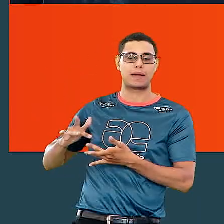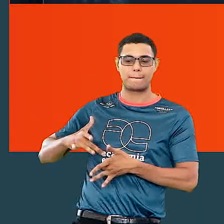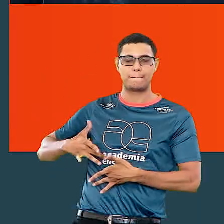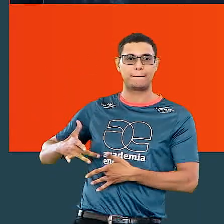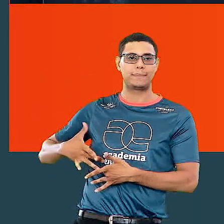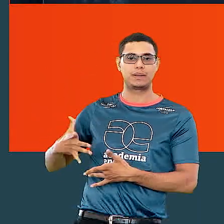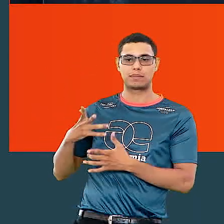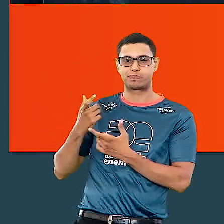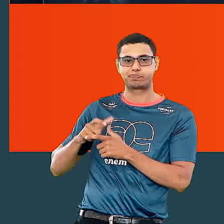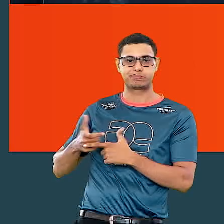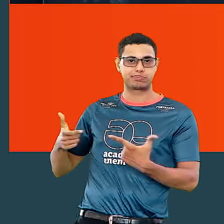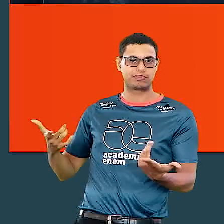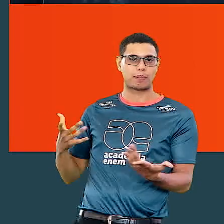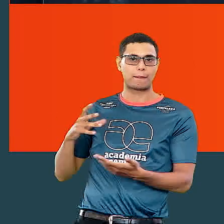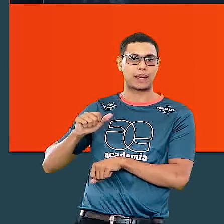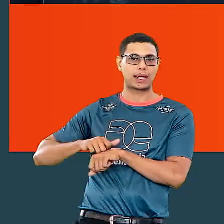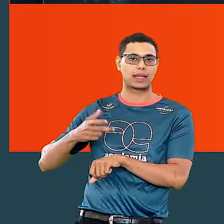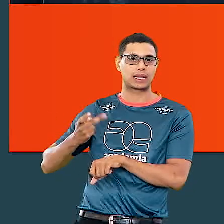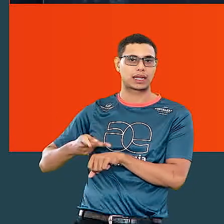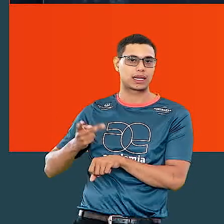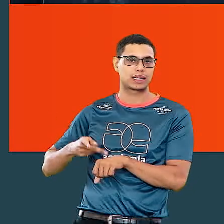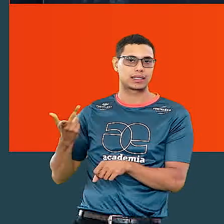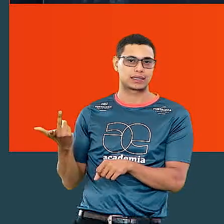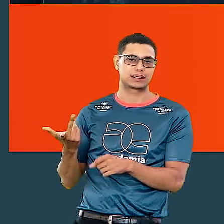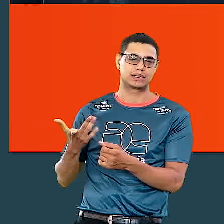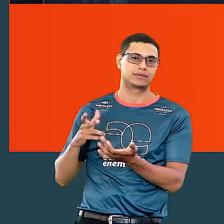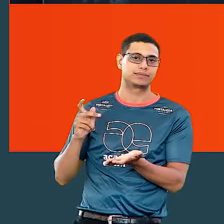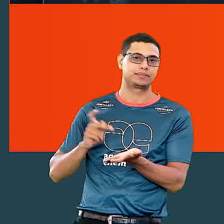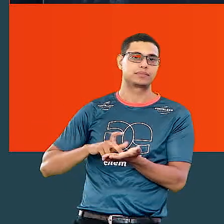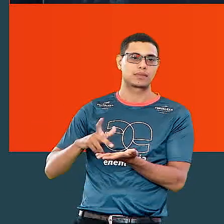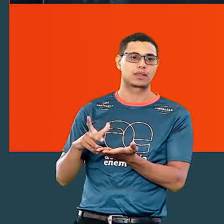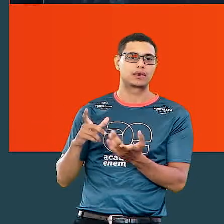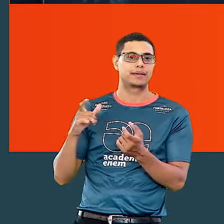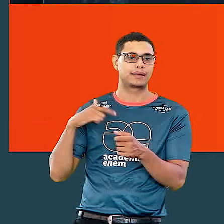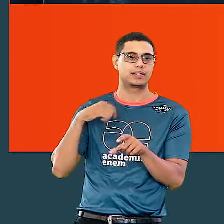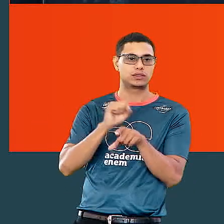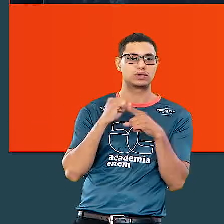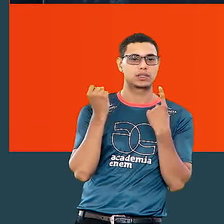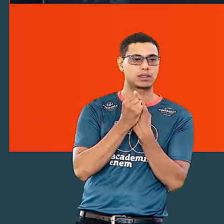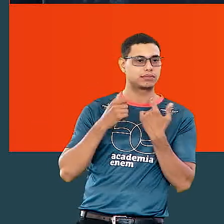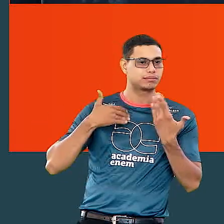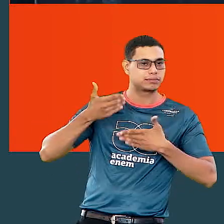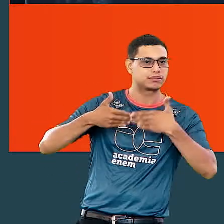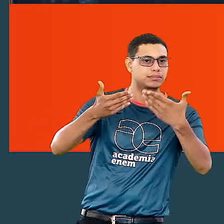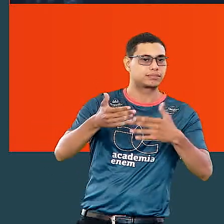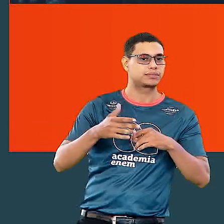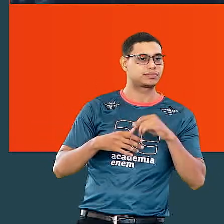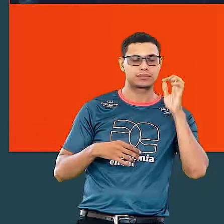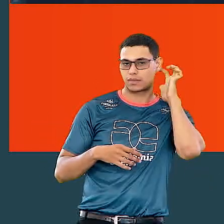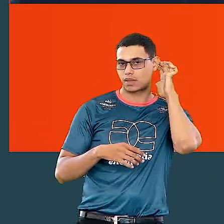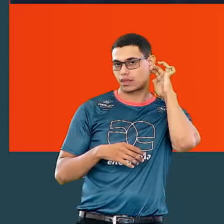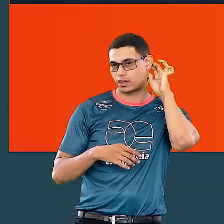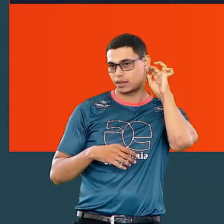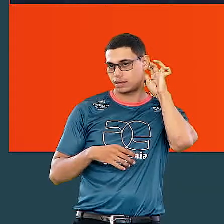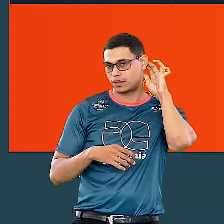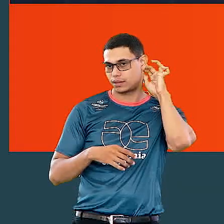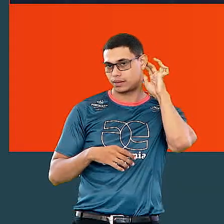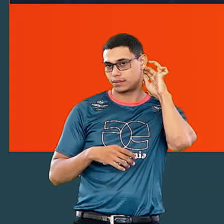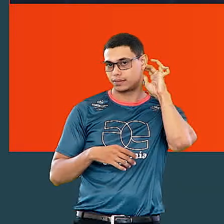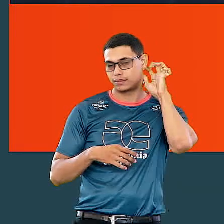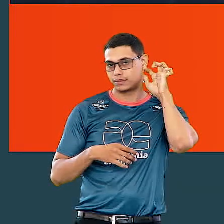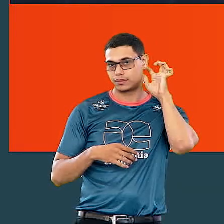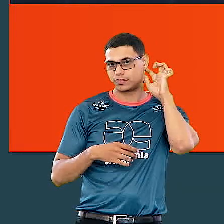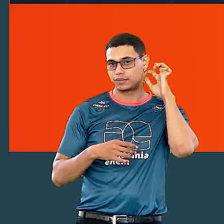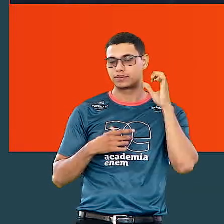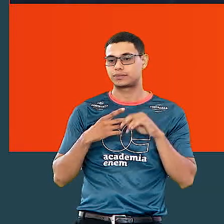deixa de ser acima. Então é isso. Isso é um processo social. Você, nesse processo de se localizar